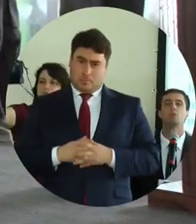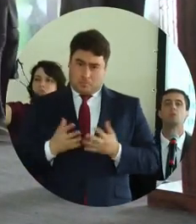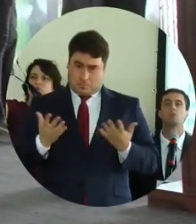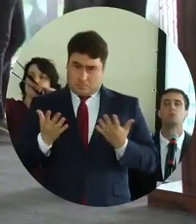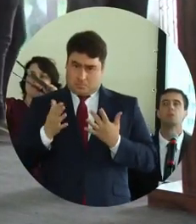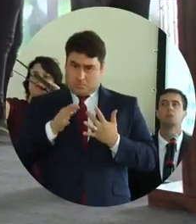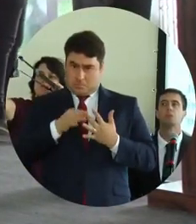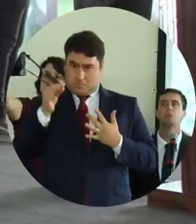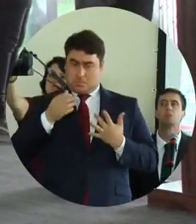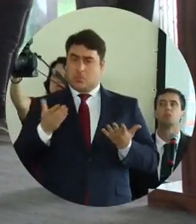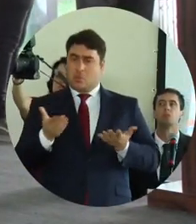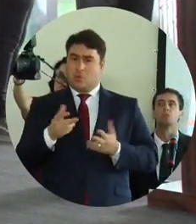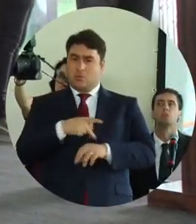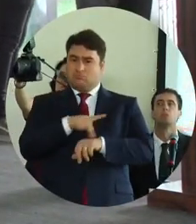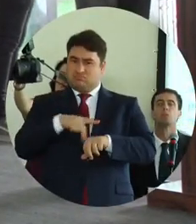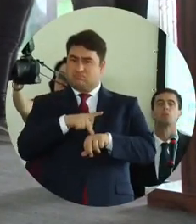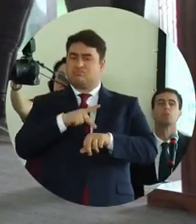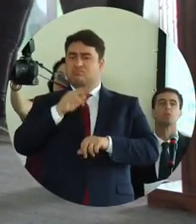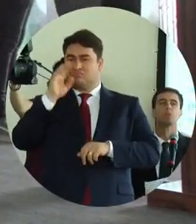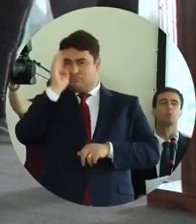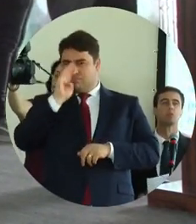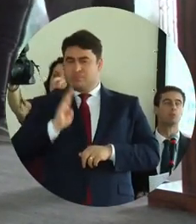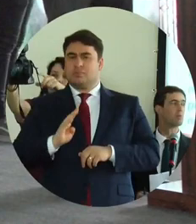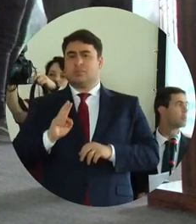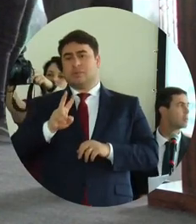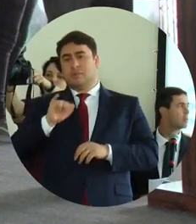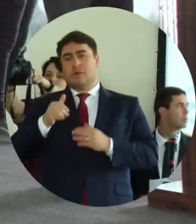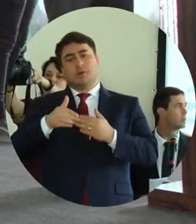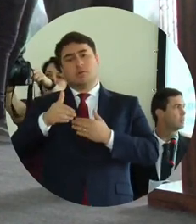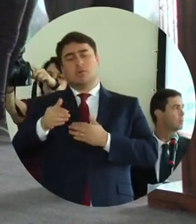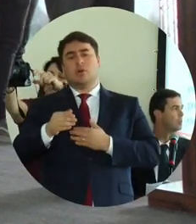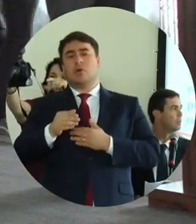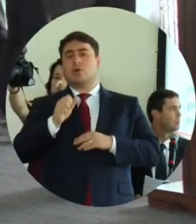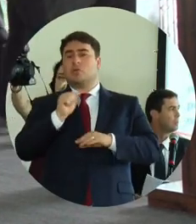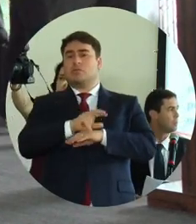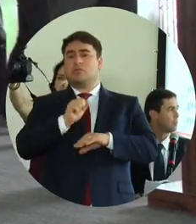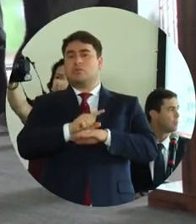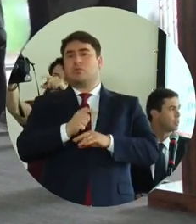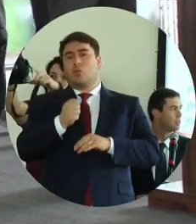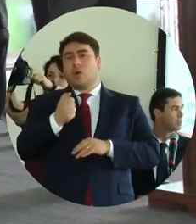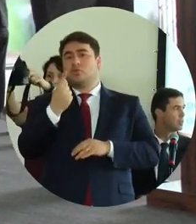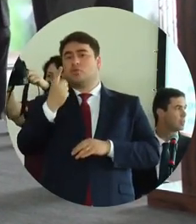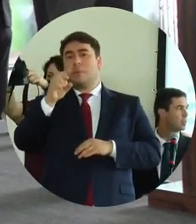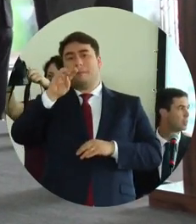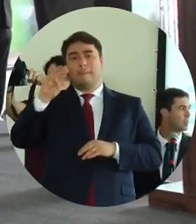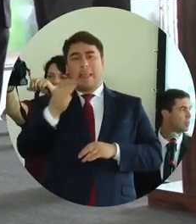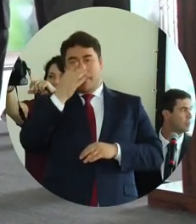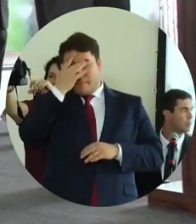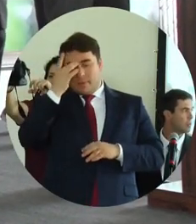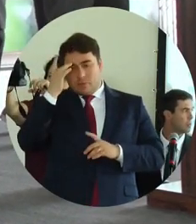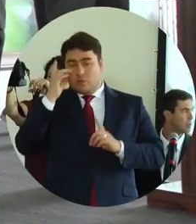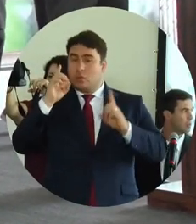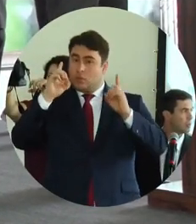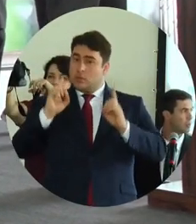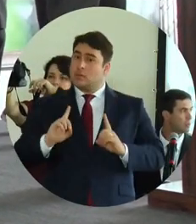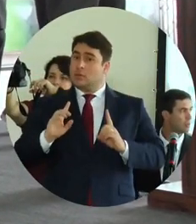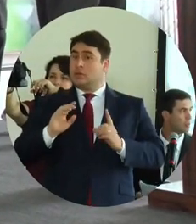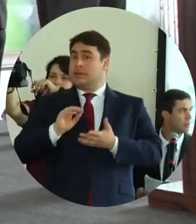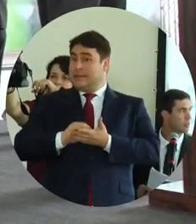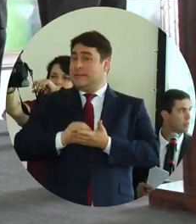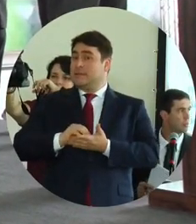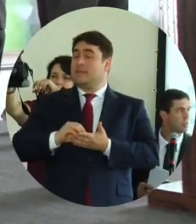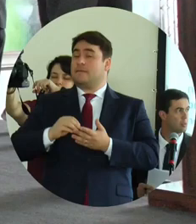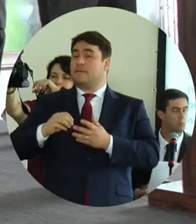destacar que o país deverá empregar quase 1 milhão de pessoas com deficiência, ou deveria,